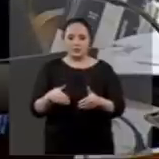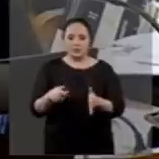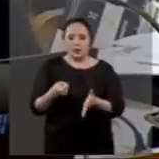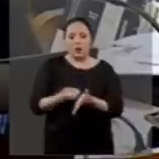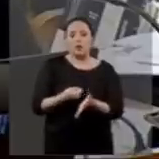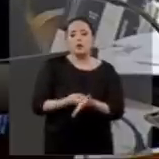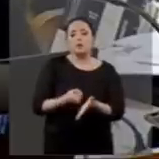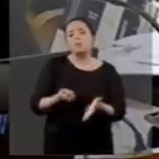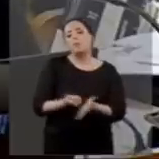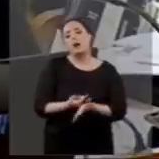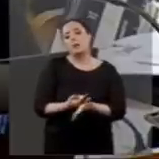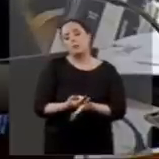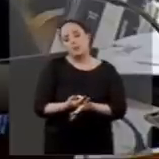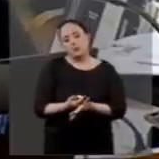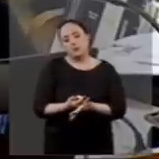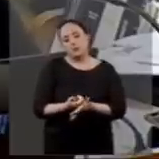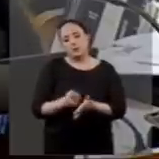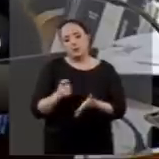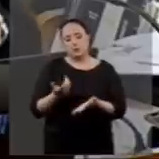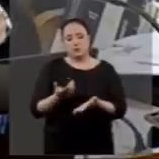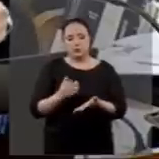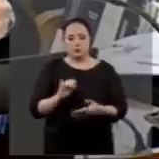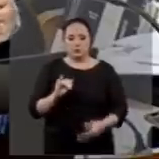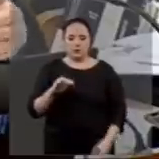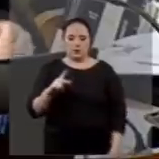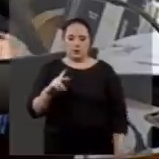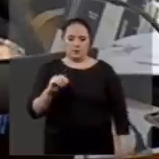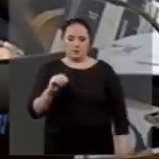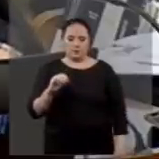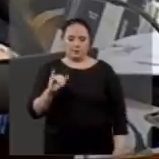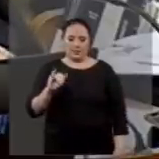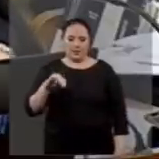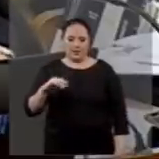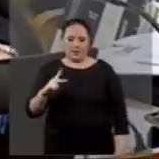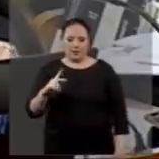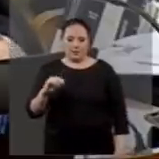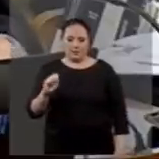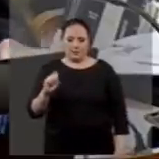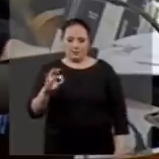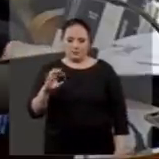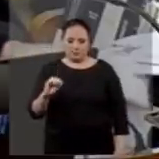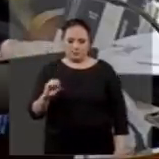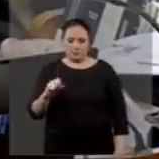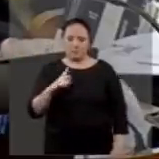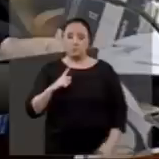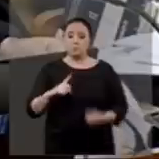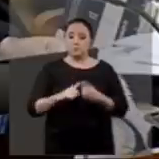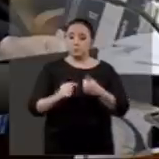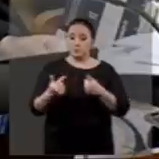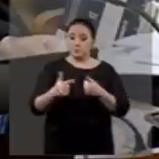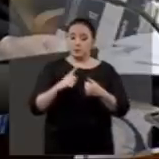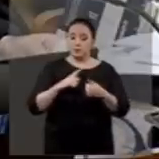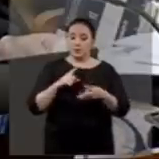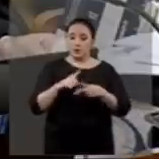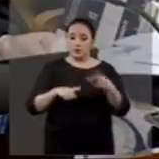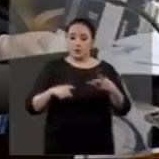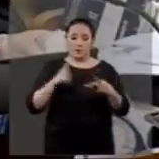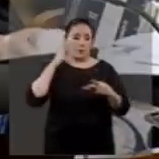exigir o pagamento dos tributos. O que prevê o artigo 2º são três hipóteses, nos seus